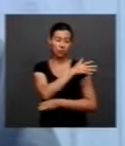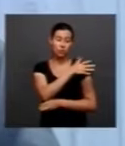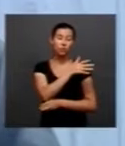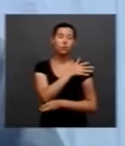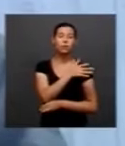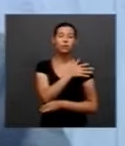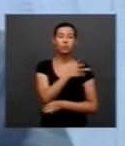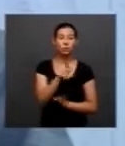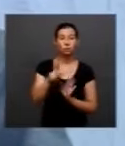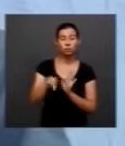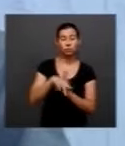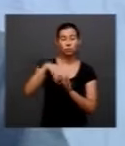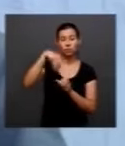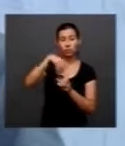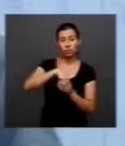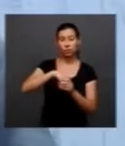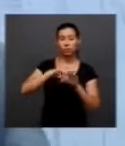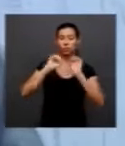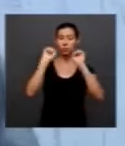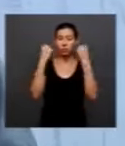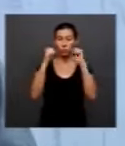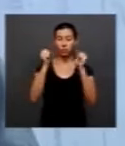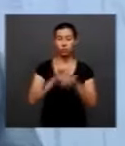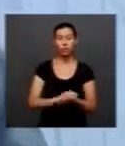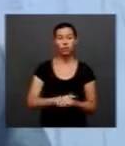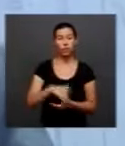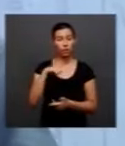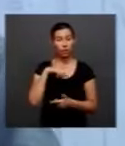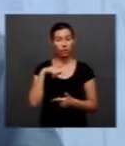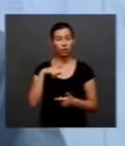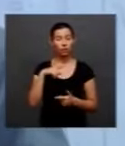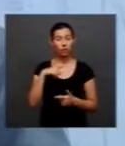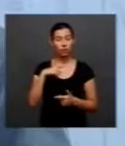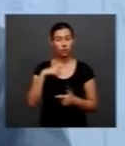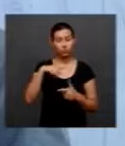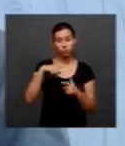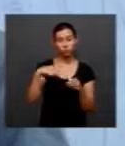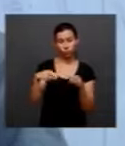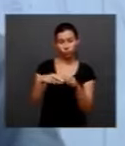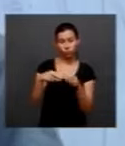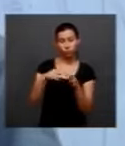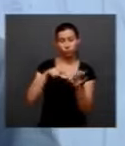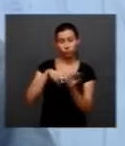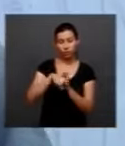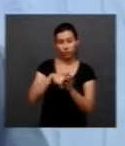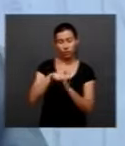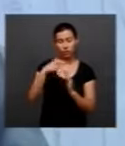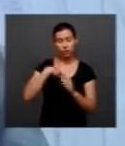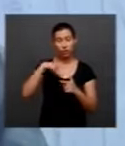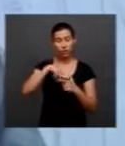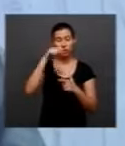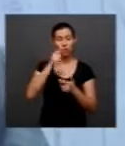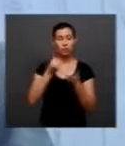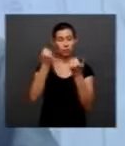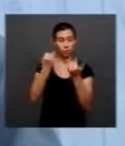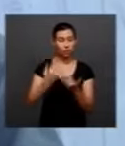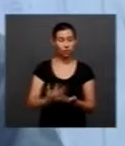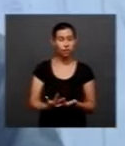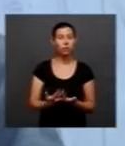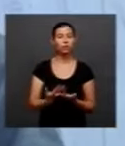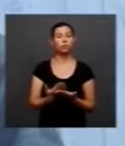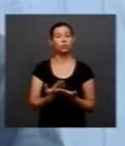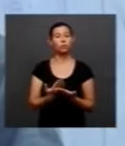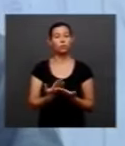eu coordeno, sou líder de um grupo de pesquisa cadastrado no CNPq, sobre questões afetas à sexualidade e